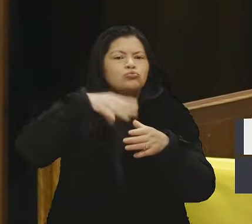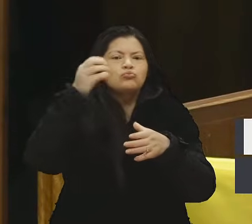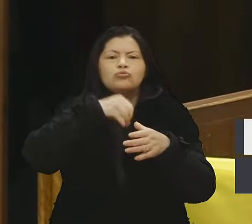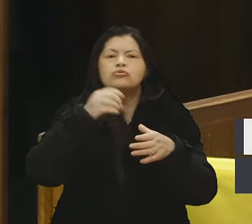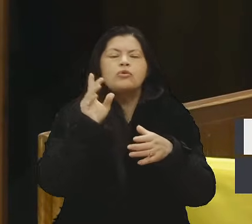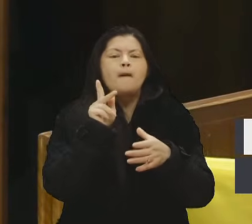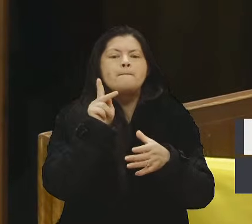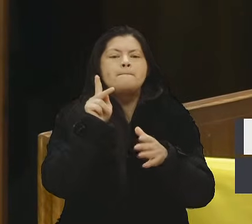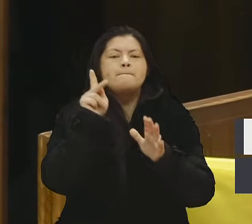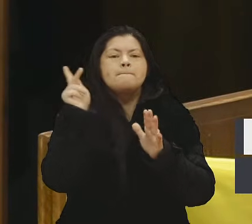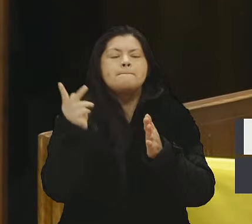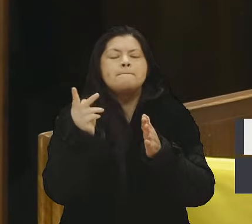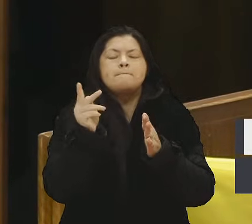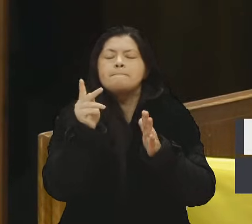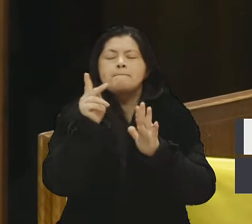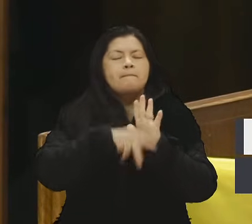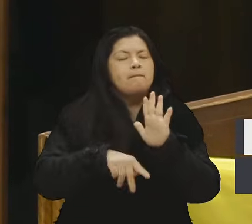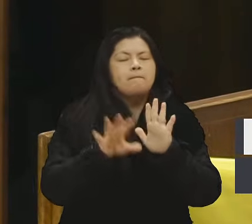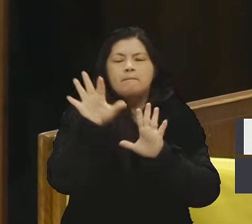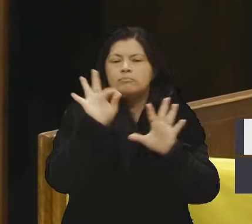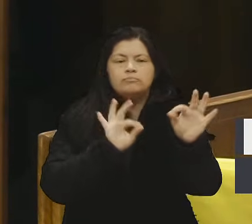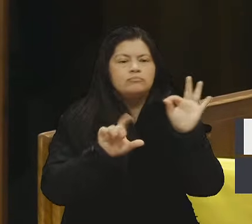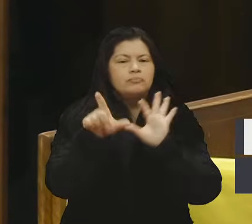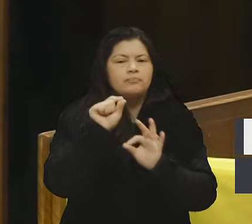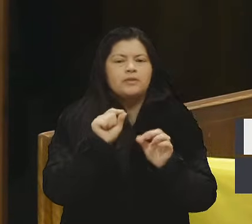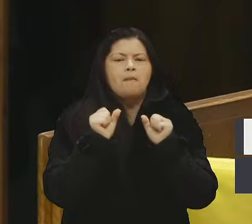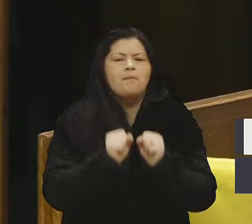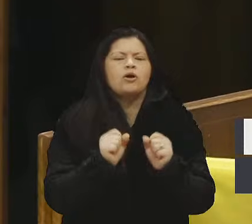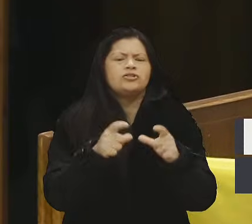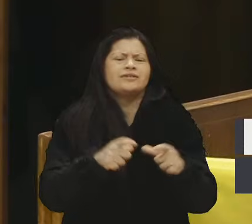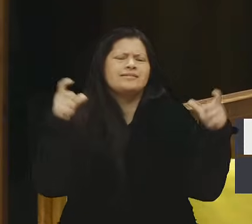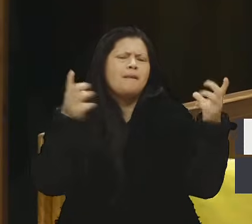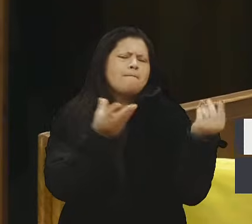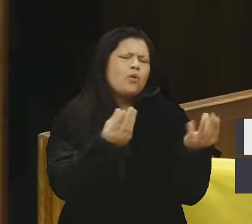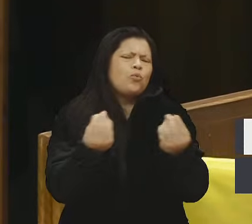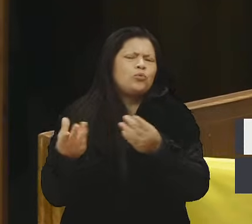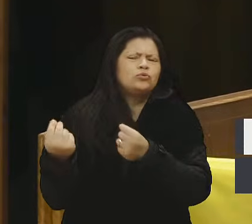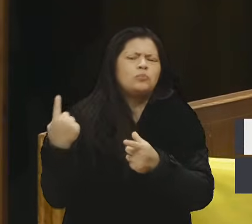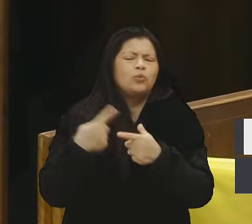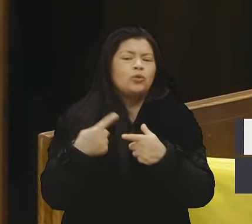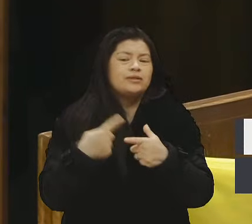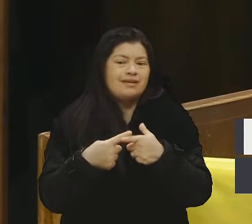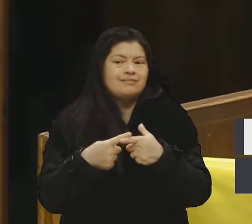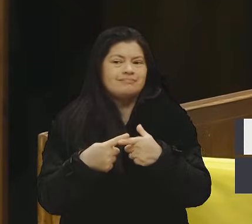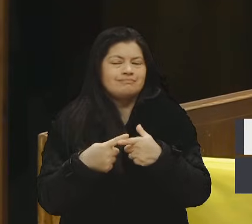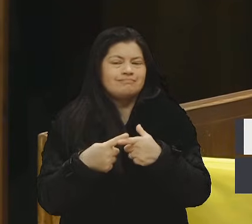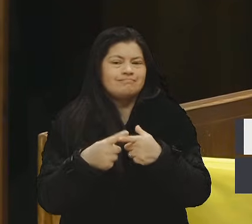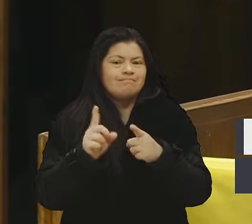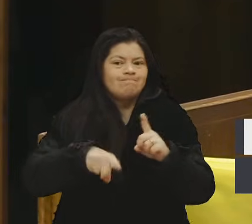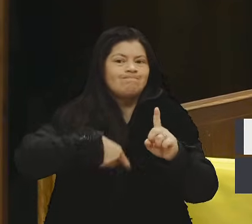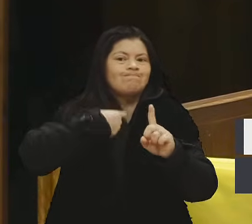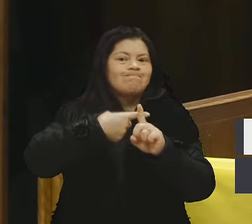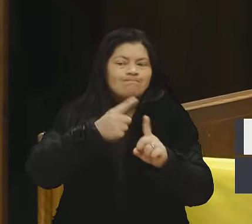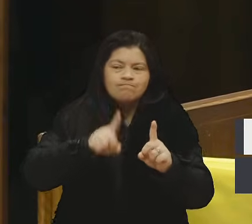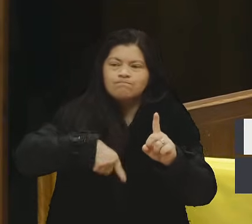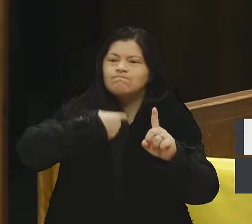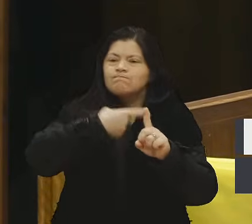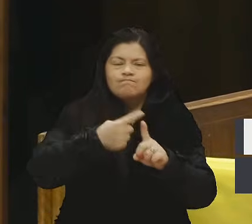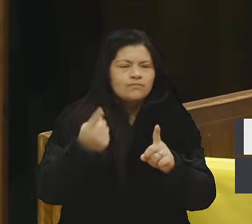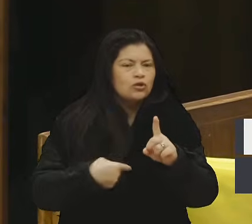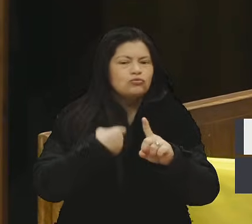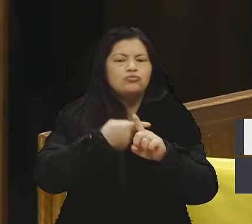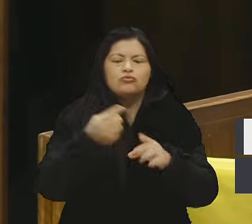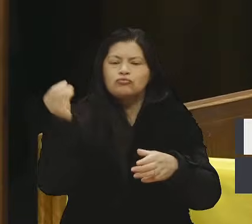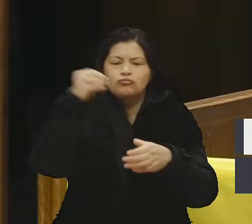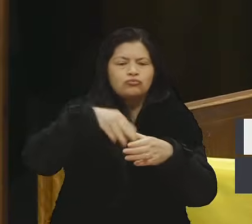bi e 800. Pode crescer muito, porque tem previsão de aditivos, inúmeros aditivos